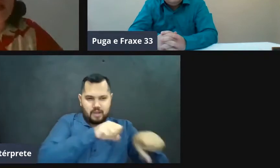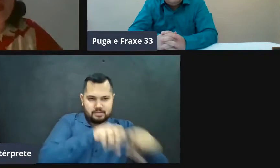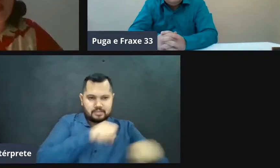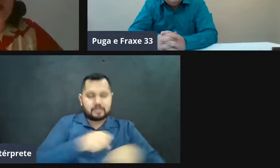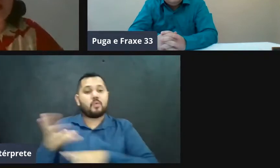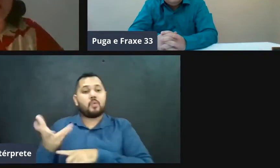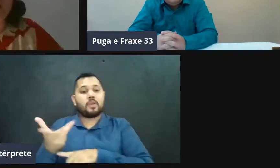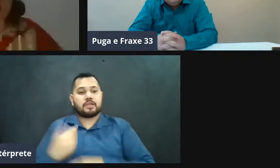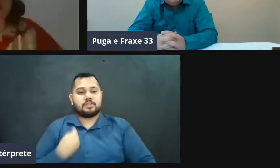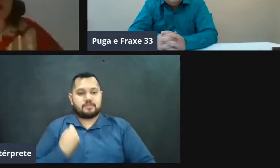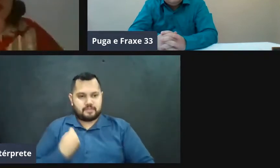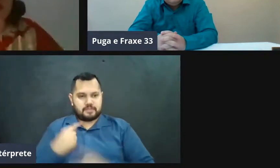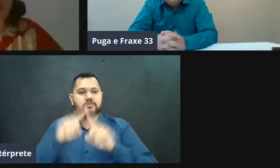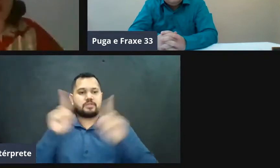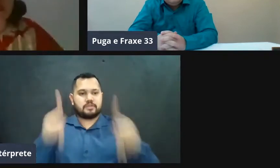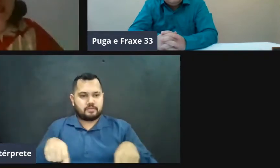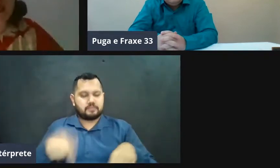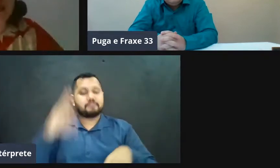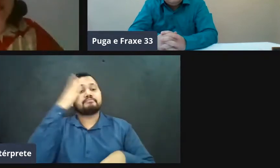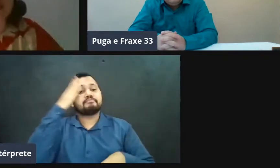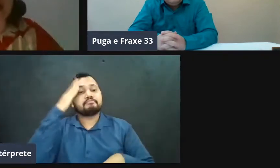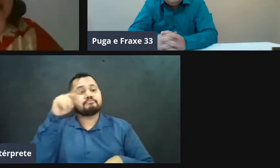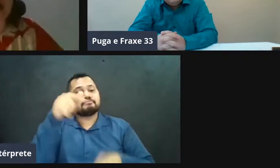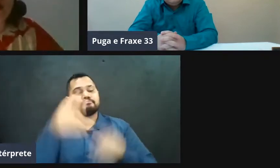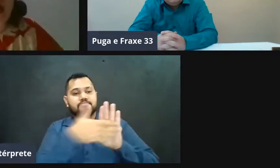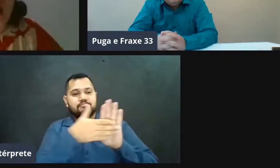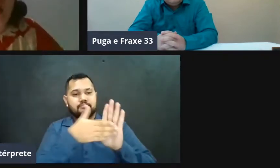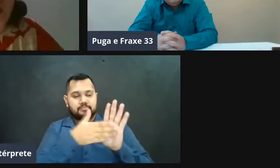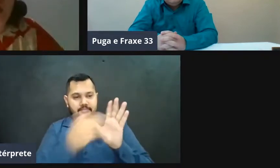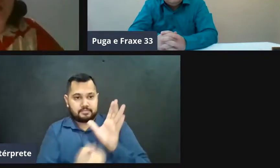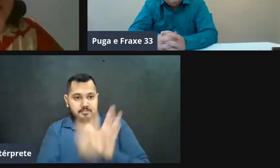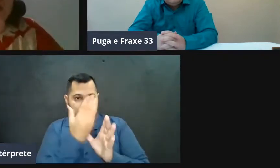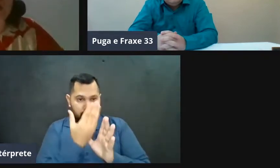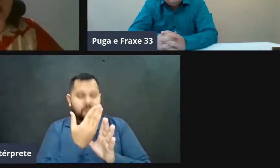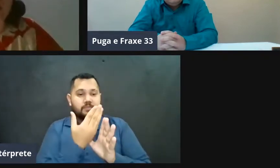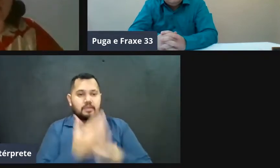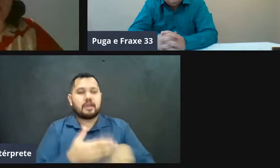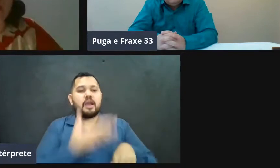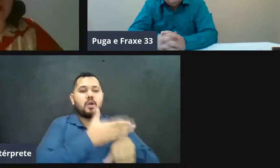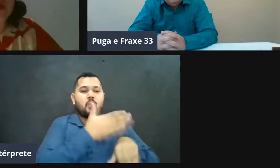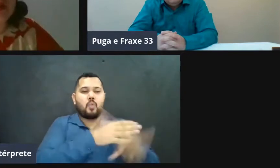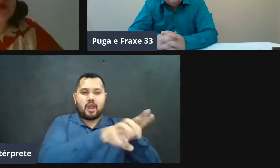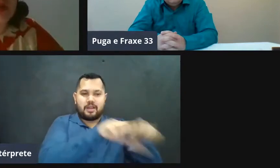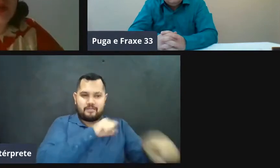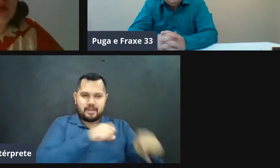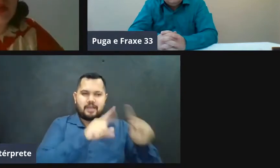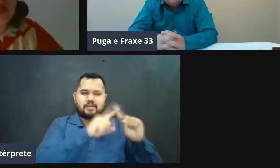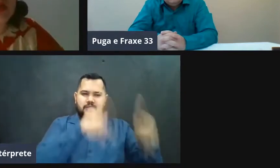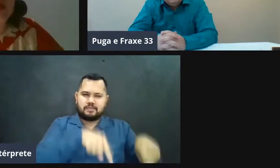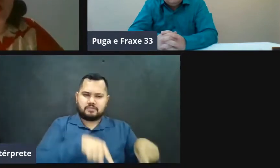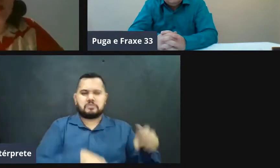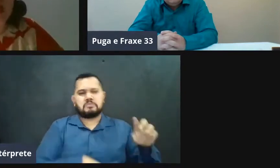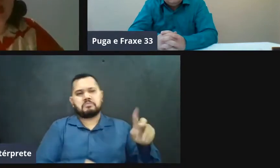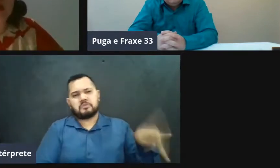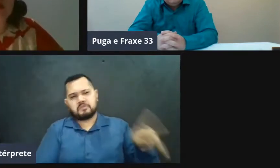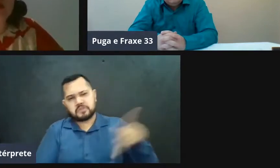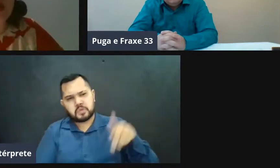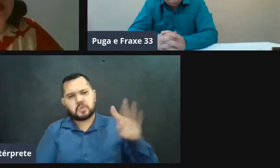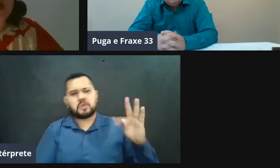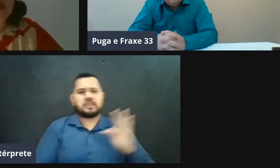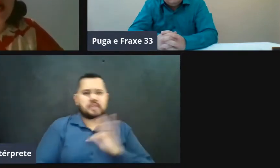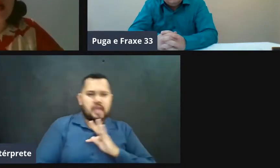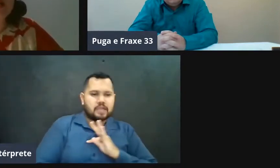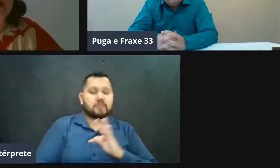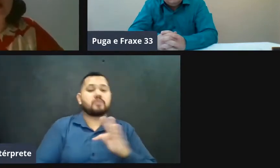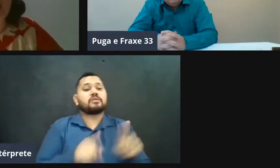as ações que a sua gestão pretende implantar para qualificar o corpo funcional da UFAM, tanto os docentes como os técnicos,